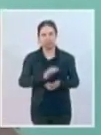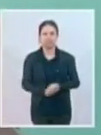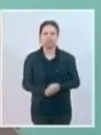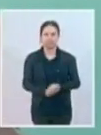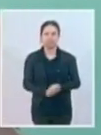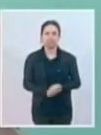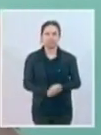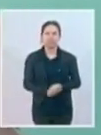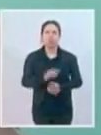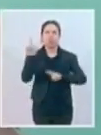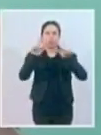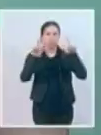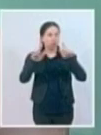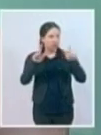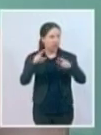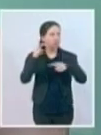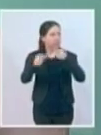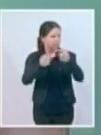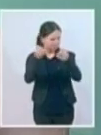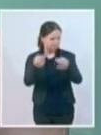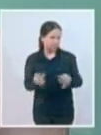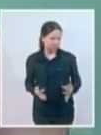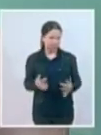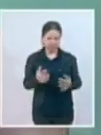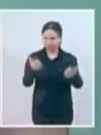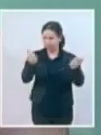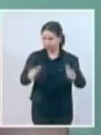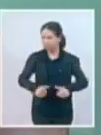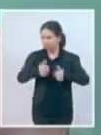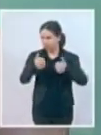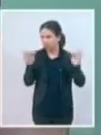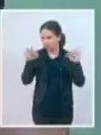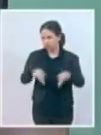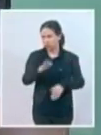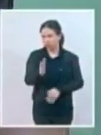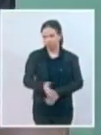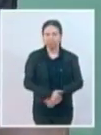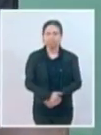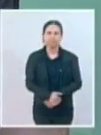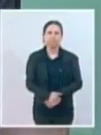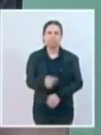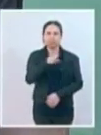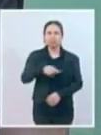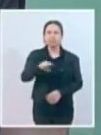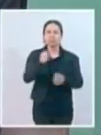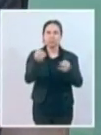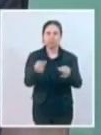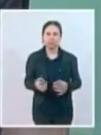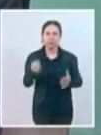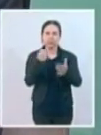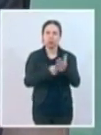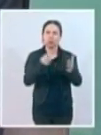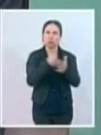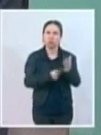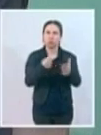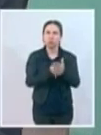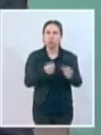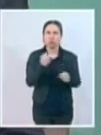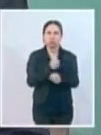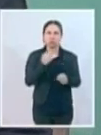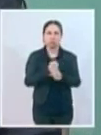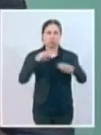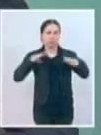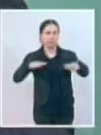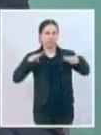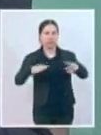um programa inteiro sobre esse tema. Mas, para a gente finalizar, eu queria que você falasse sobre a questão aí da luta pela construção da Praça do